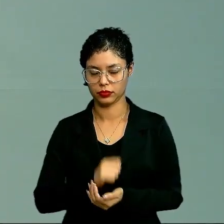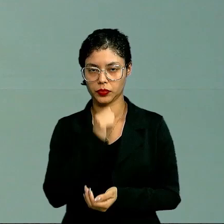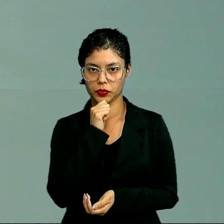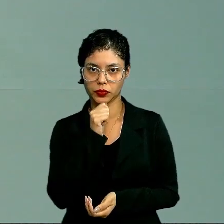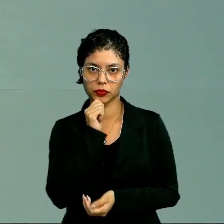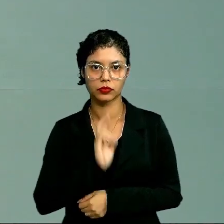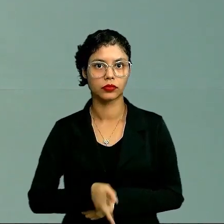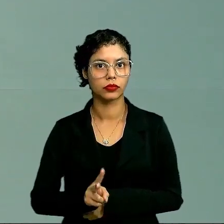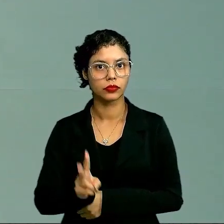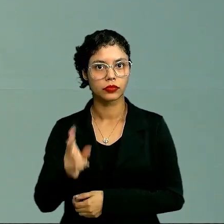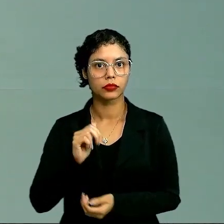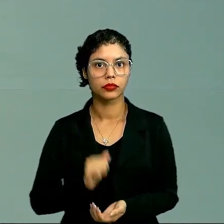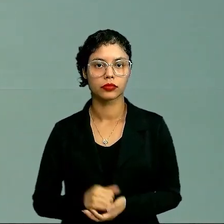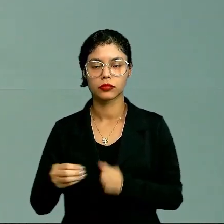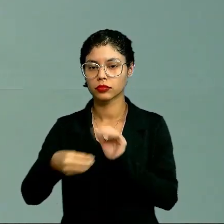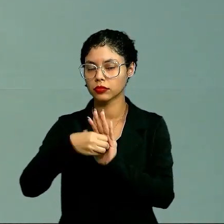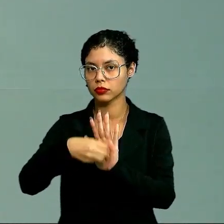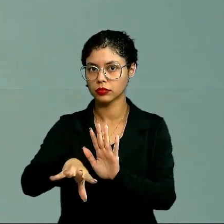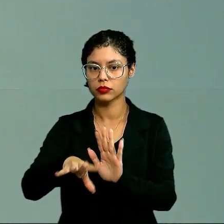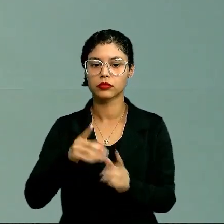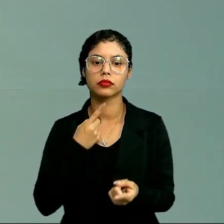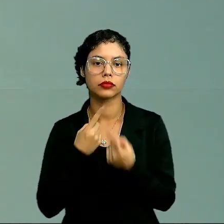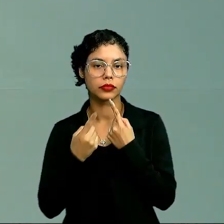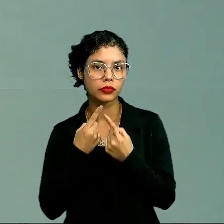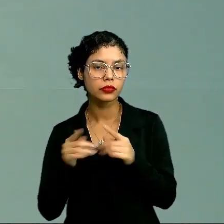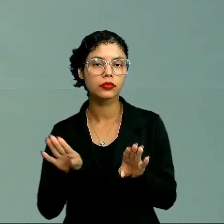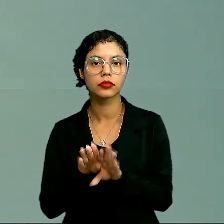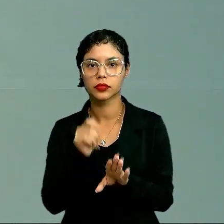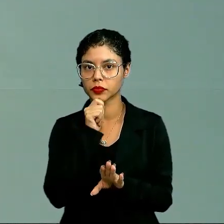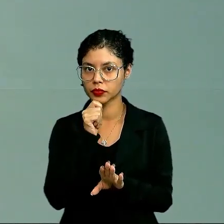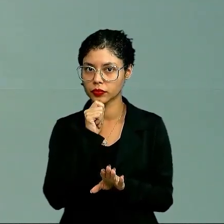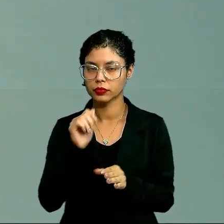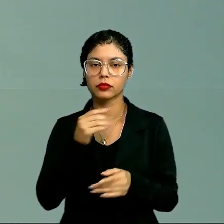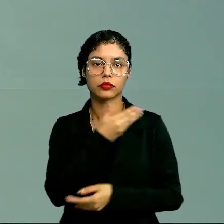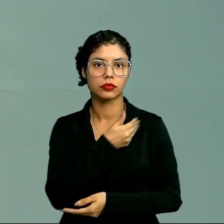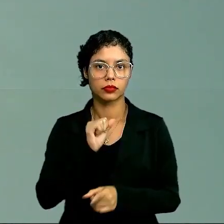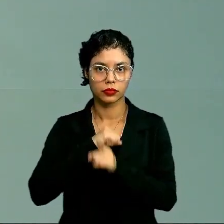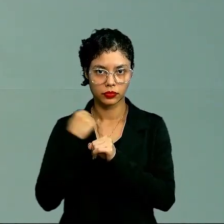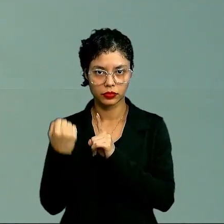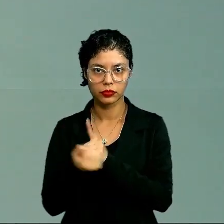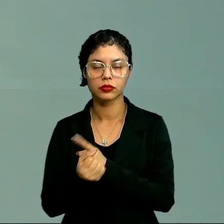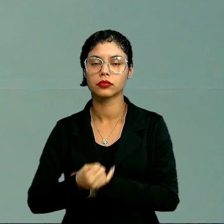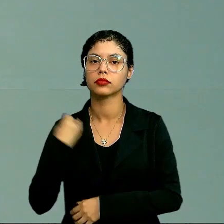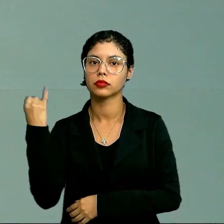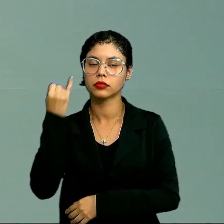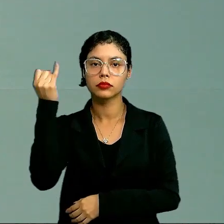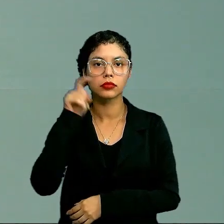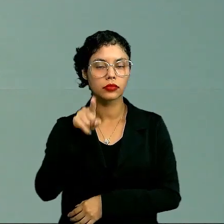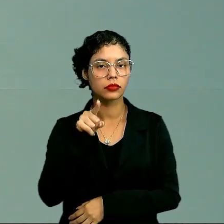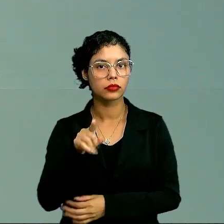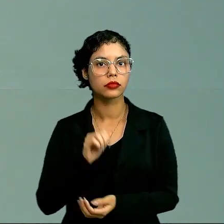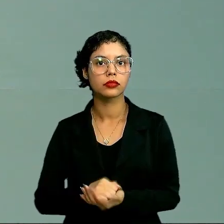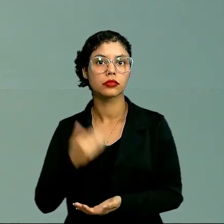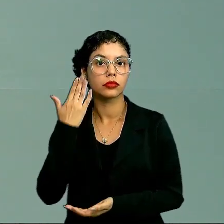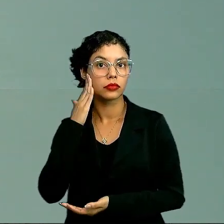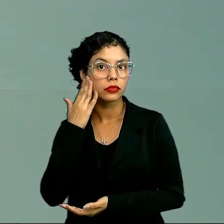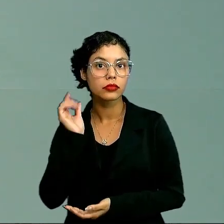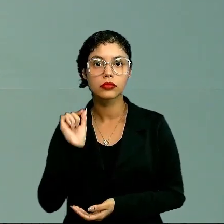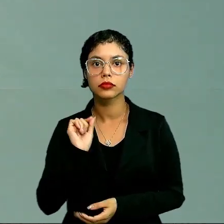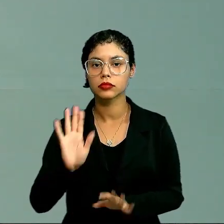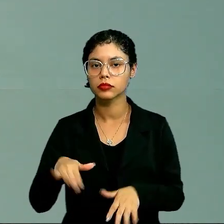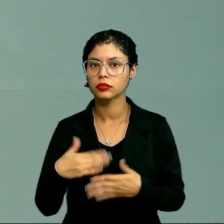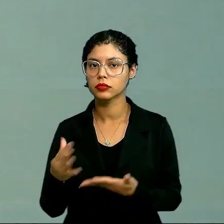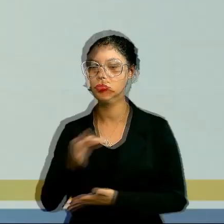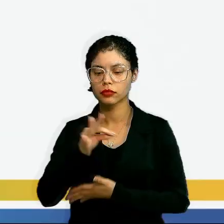está constantemente nas mídias, ela é muito discutida pela sociedade. Então, é importante você compreender quais são